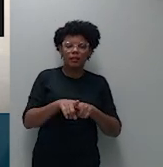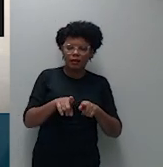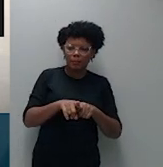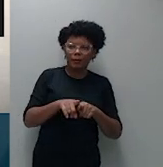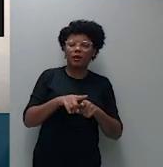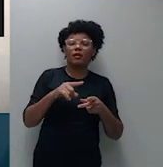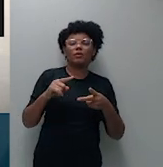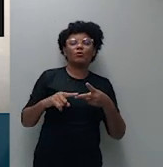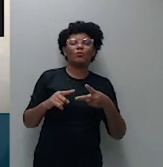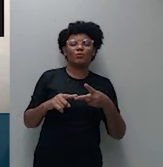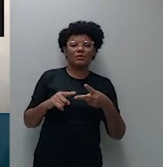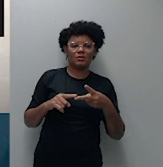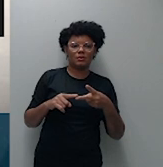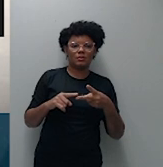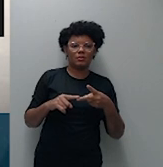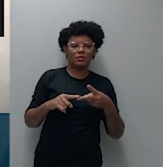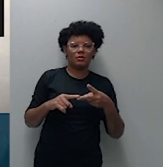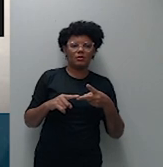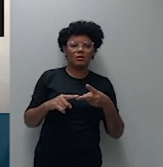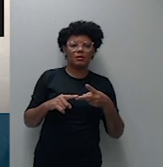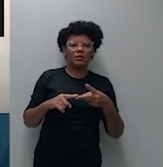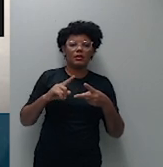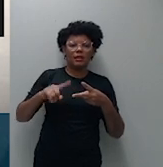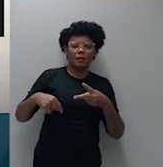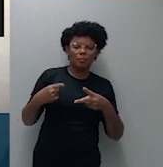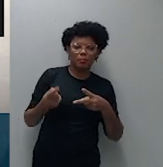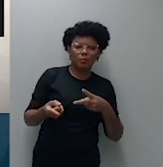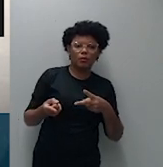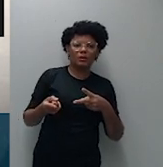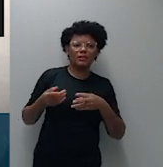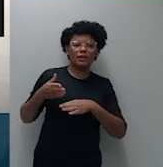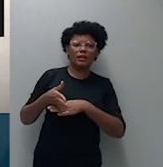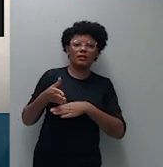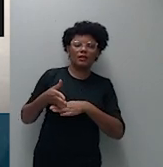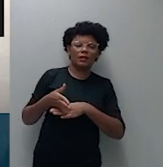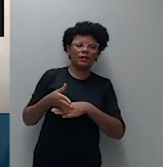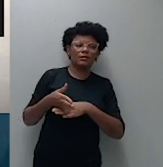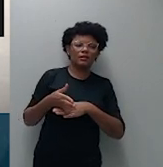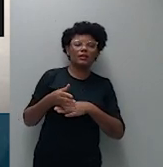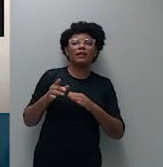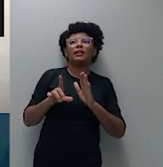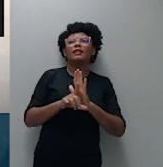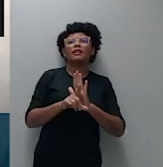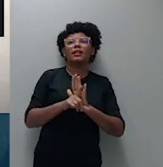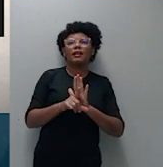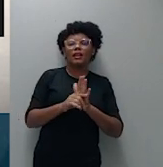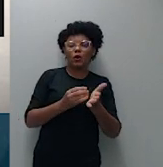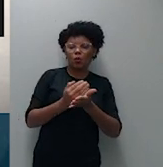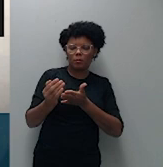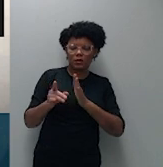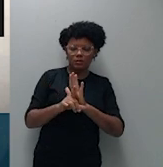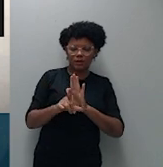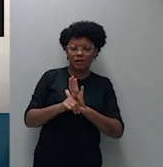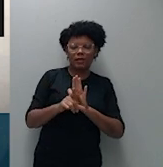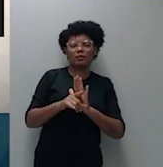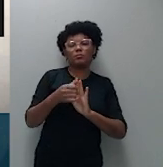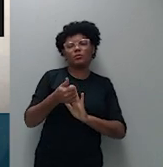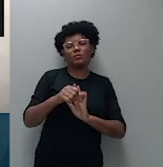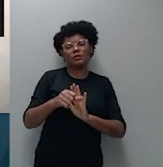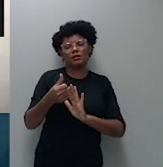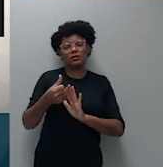2.2 após a entrada em vigor da lei da